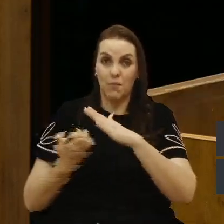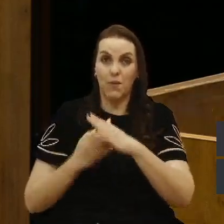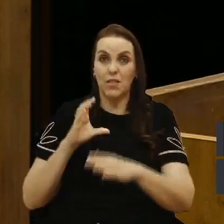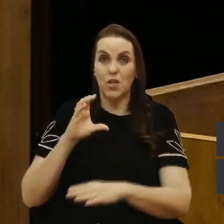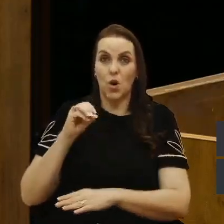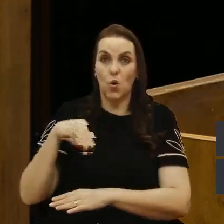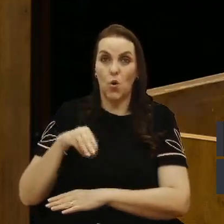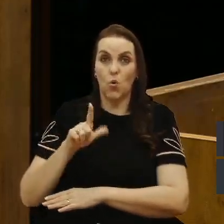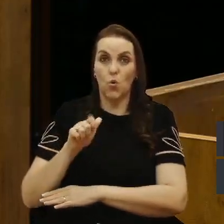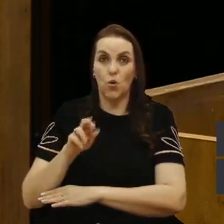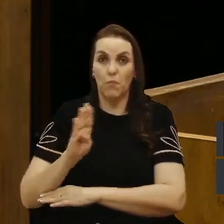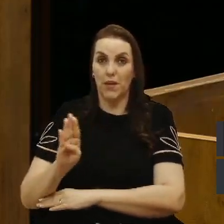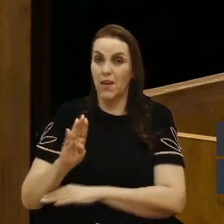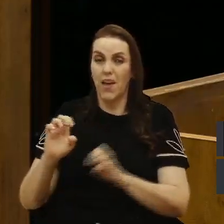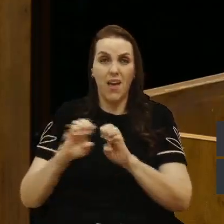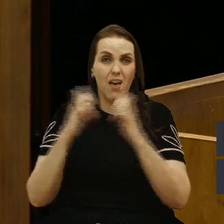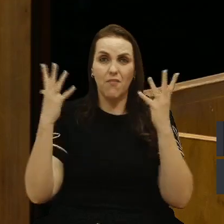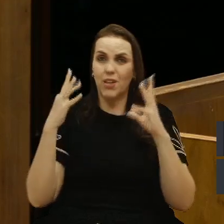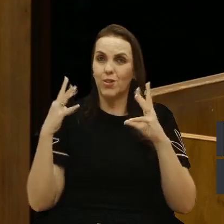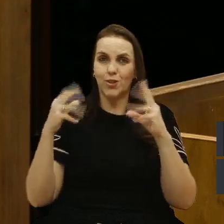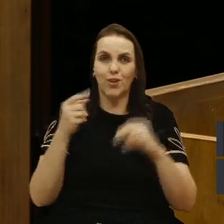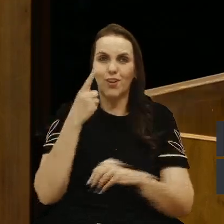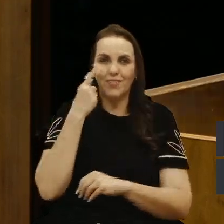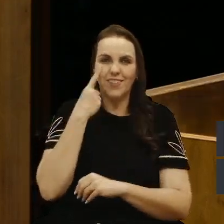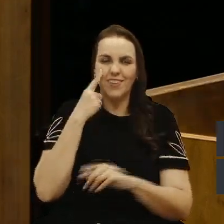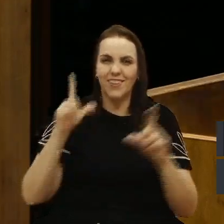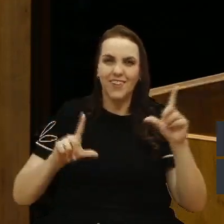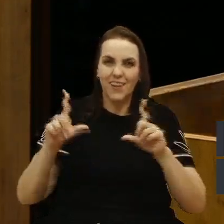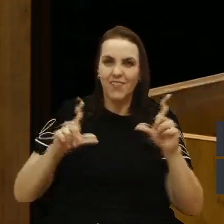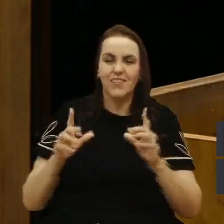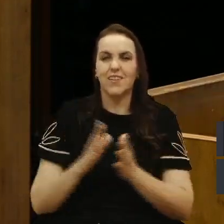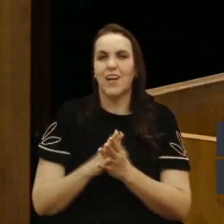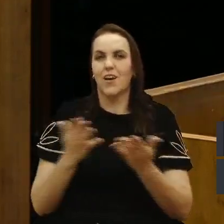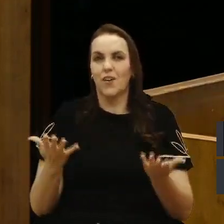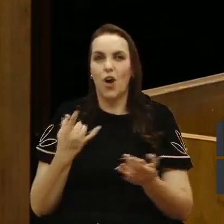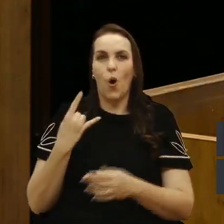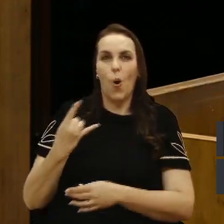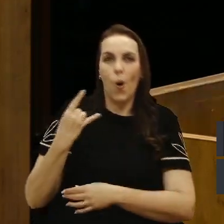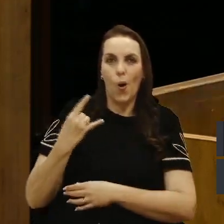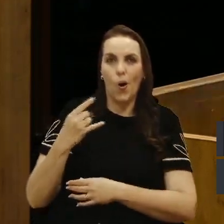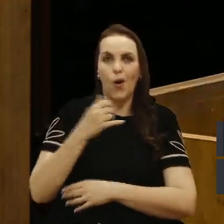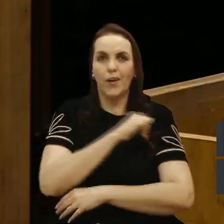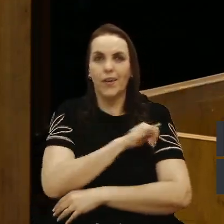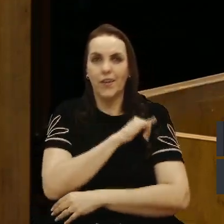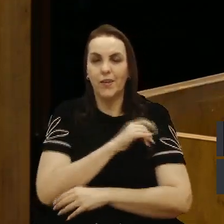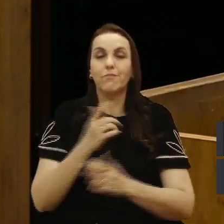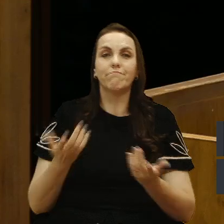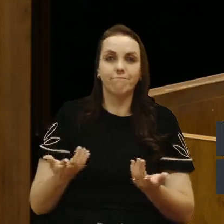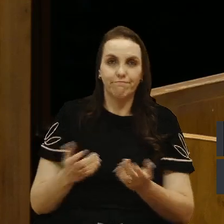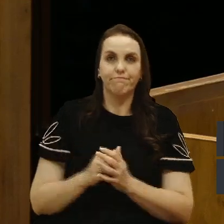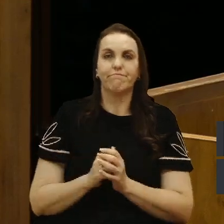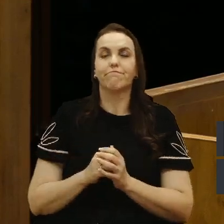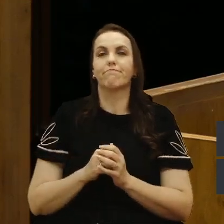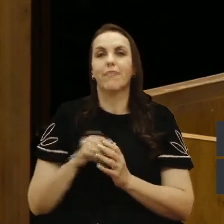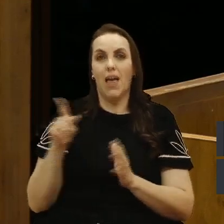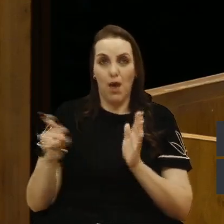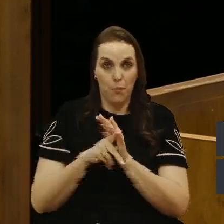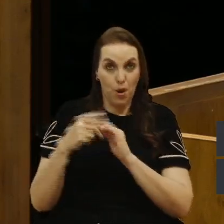faz os eventos todos que nós gostamos de ver na televisão, né? Quem é que faz Rock in Rio? Conlurb.